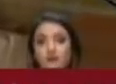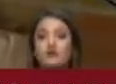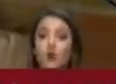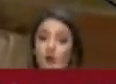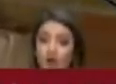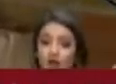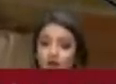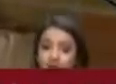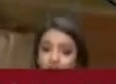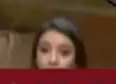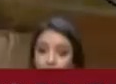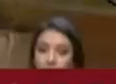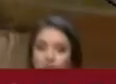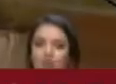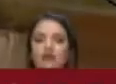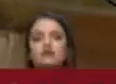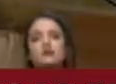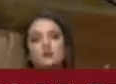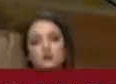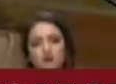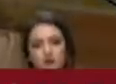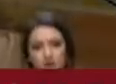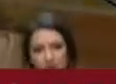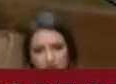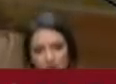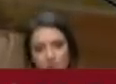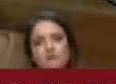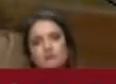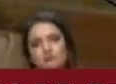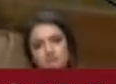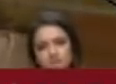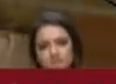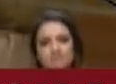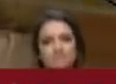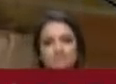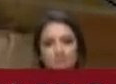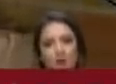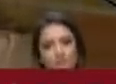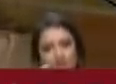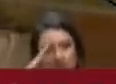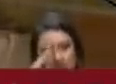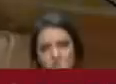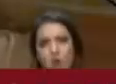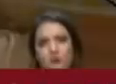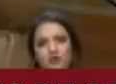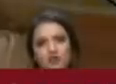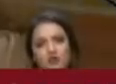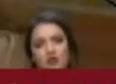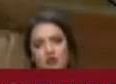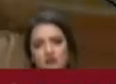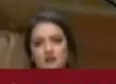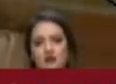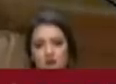assim que chegou no poder, né, em 79, março de 79, ele chega ao poder, em agosto, ele assina uma lei dando anistia a várias